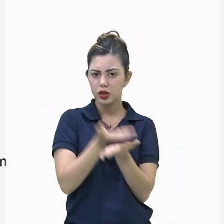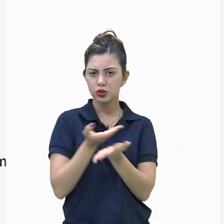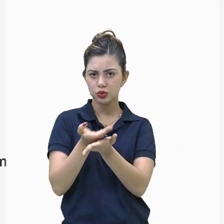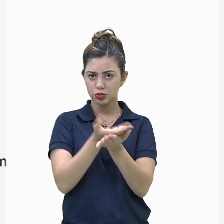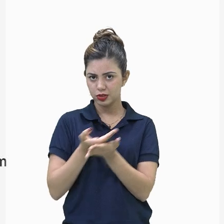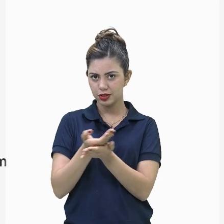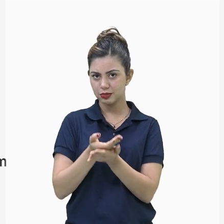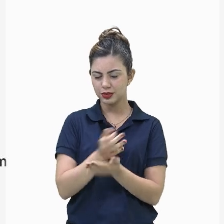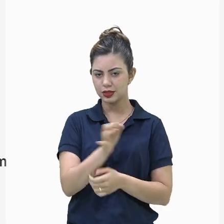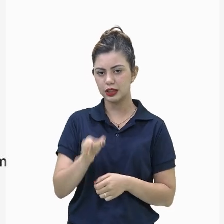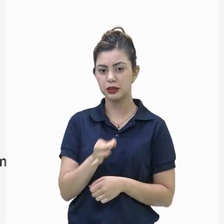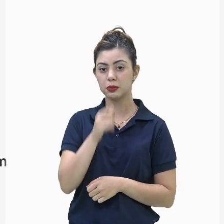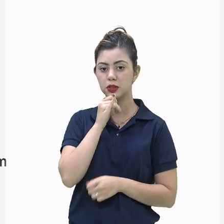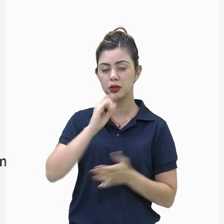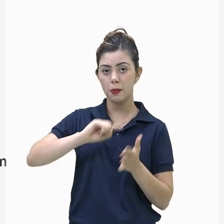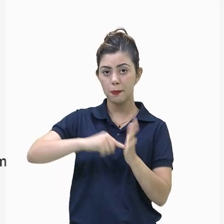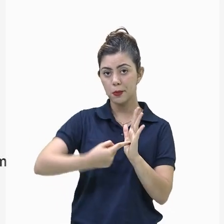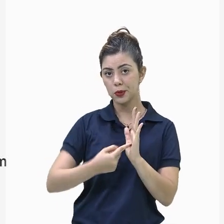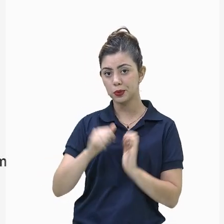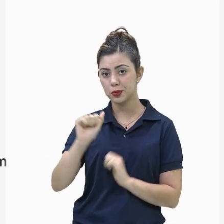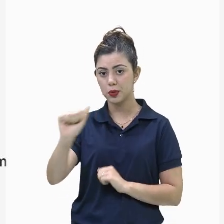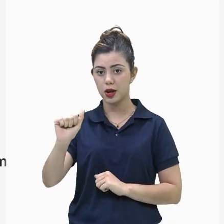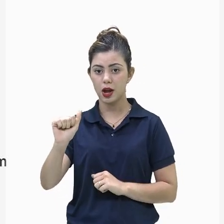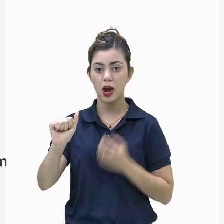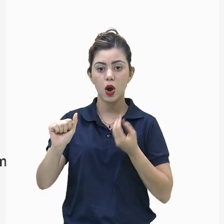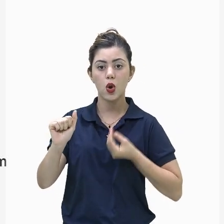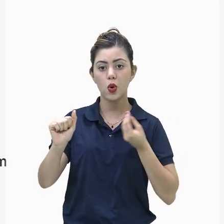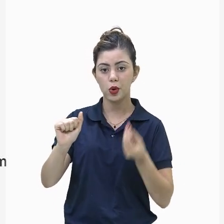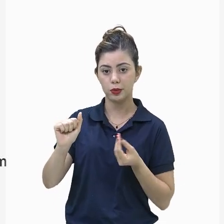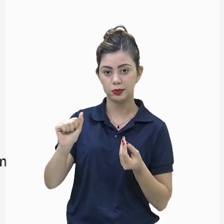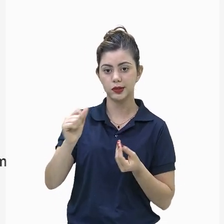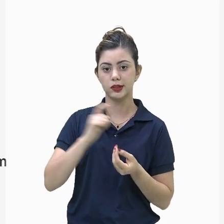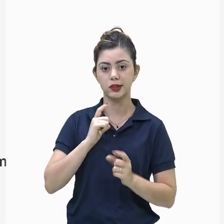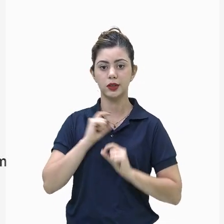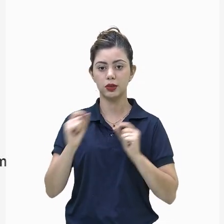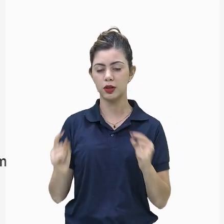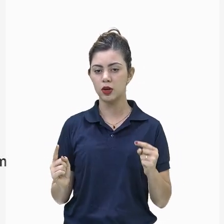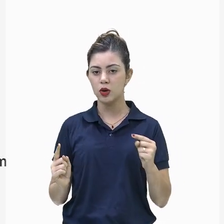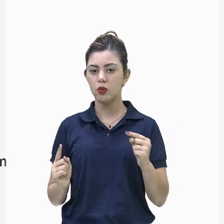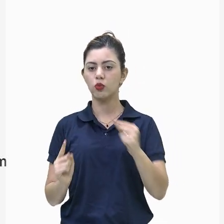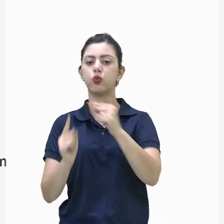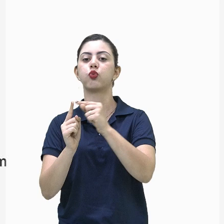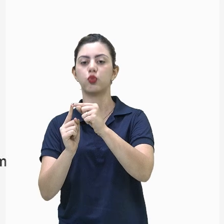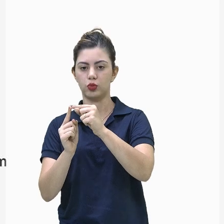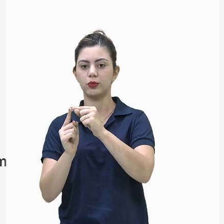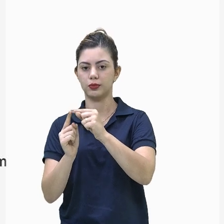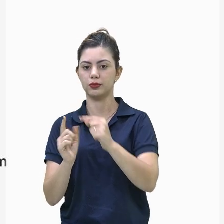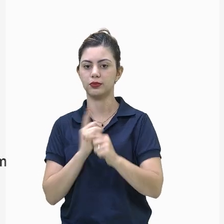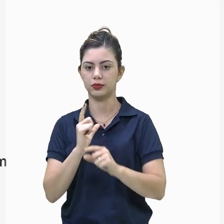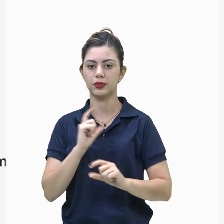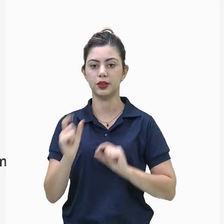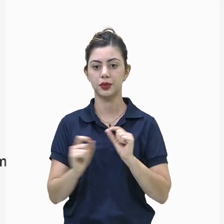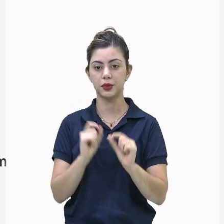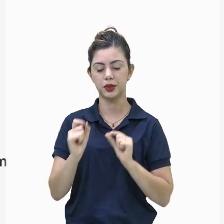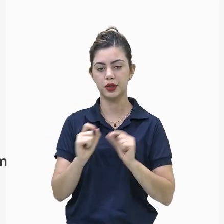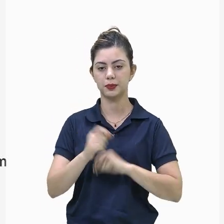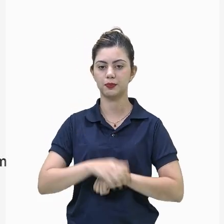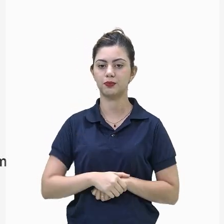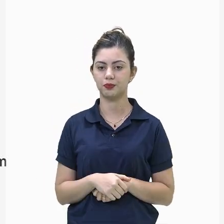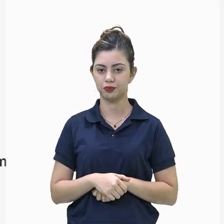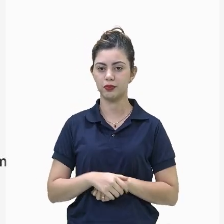localização, Então, por exemplo, o ponto A, ele tem aí um par ordenado associado a ele, que nada mais é do que